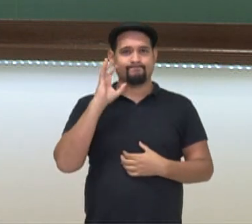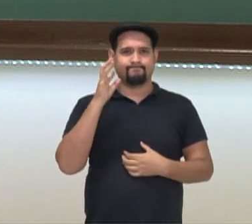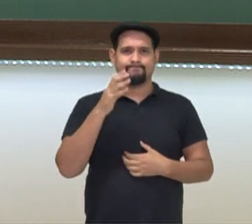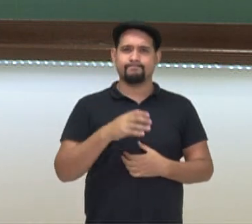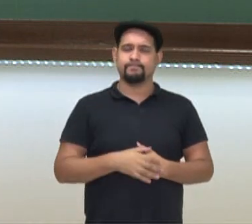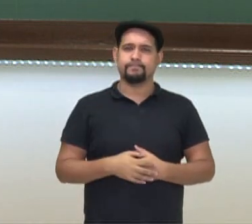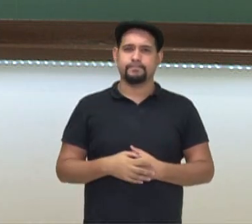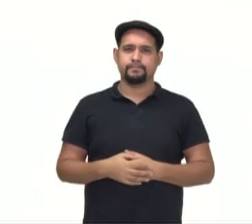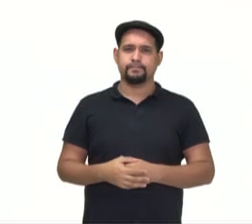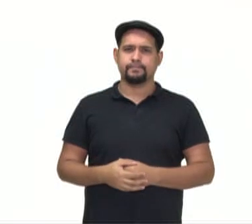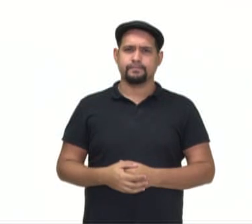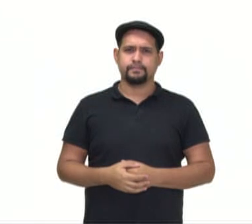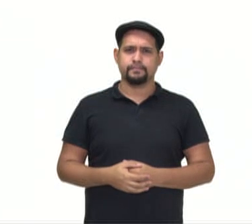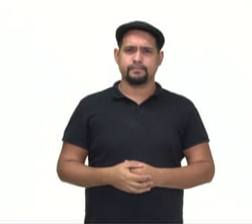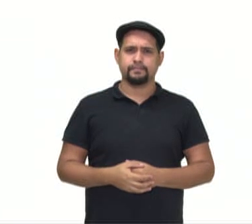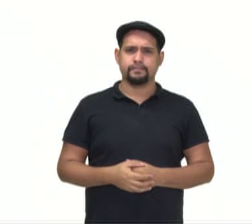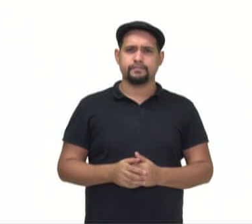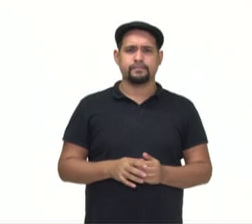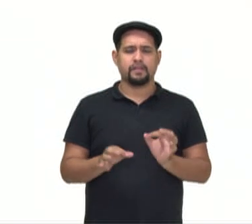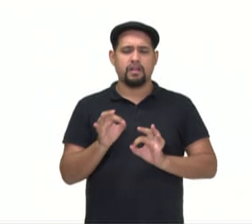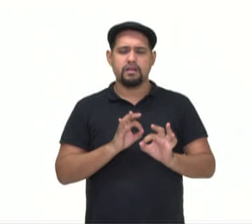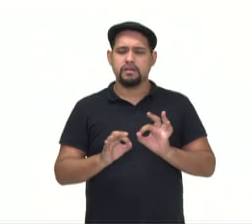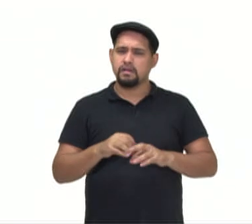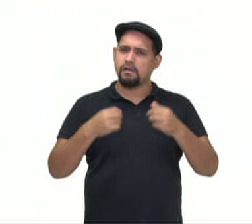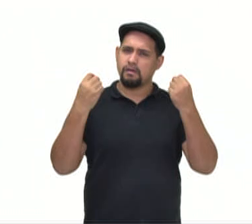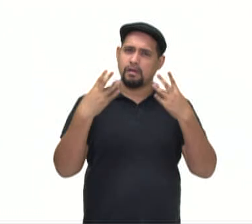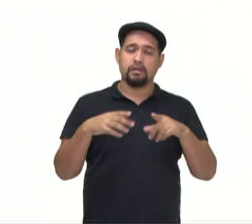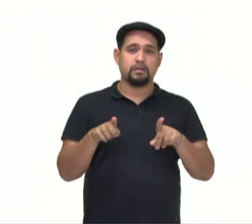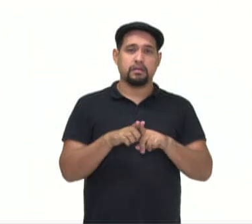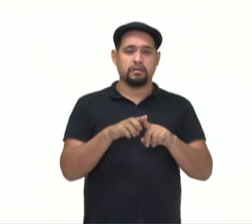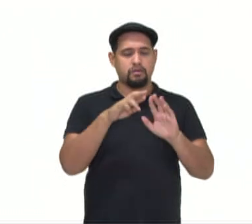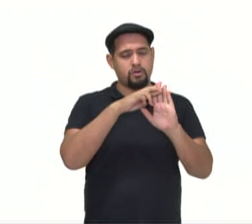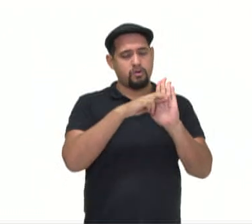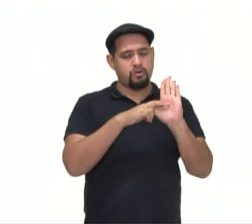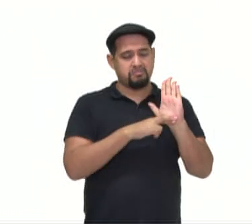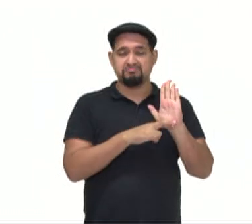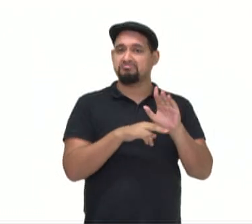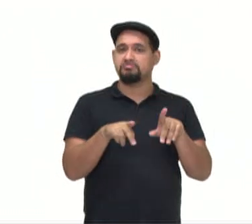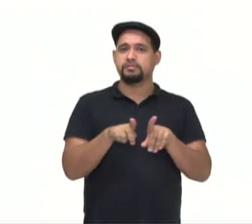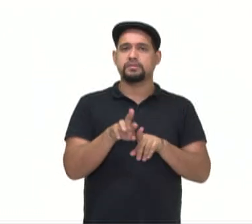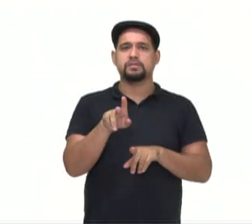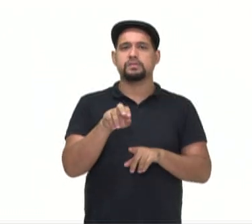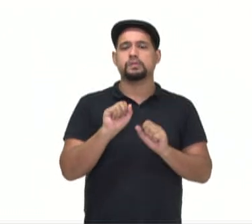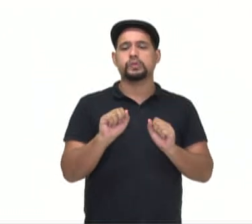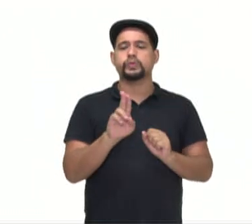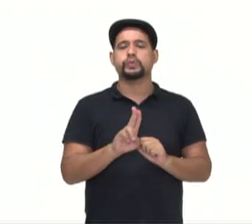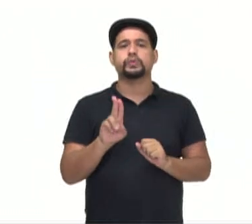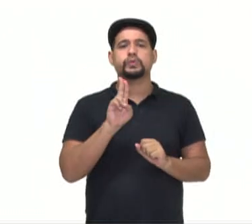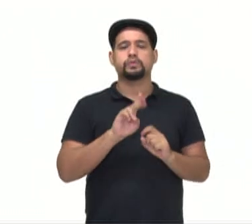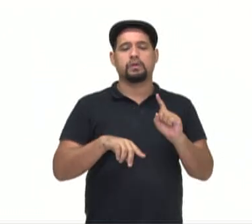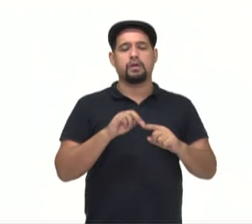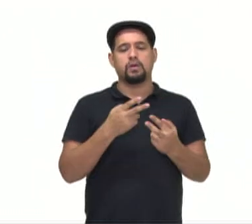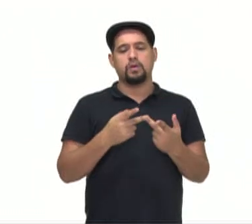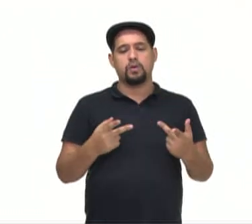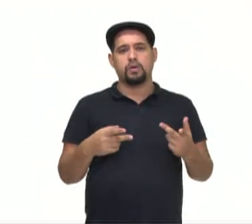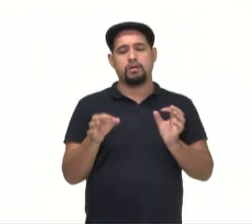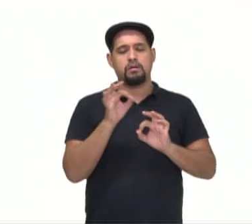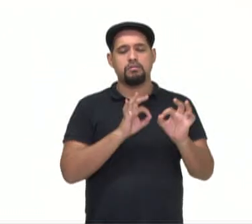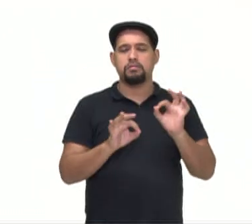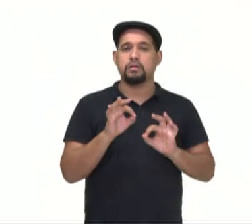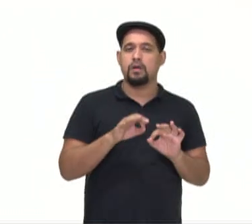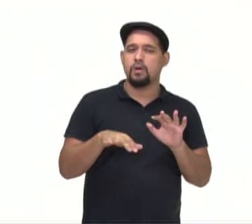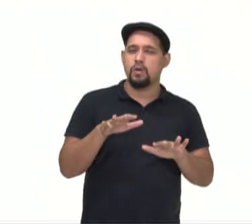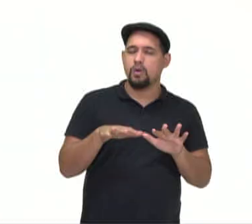acontecendo. Podemos improvisar com fala também, com roteiro ou sem roteiro, assim como podemos utilizar objetos, adereços para